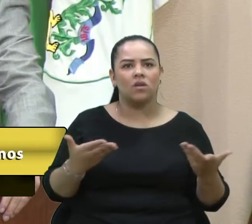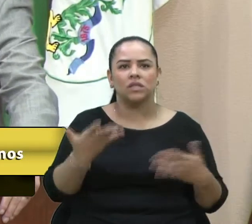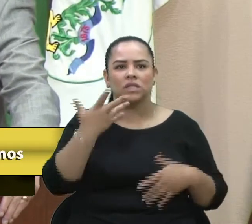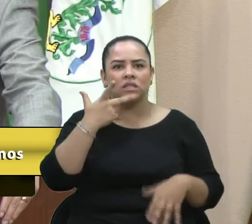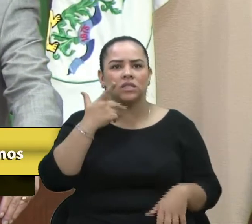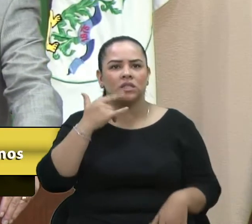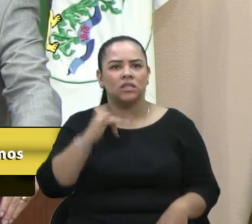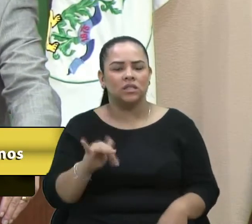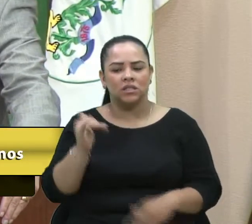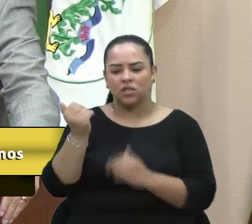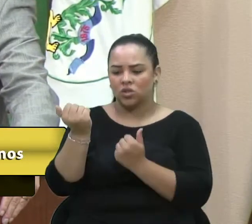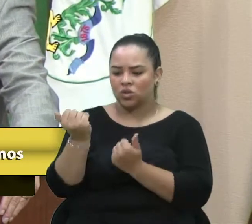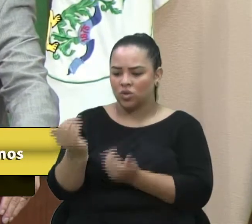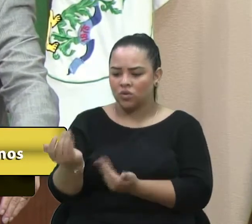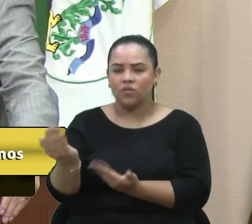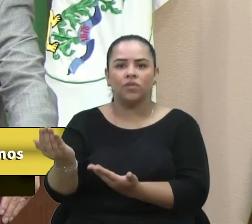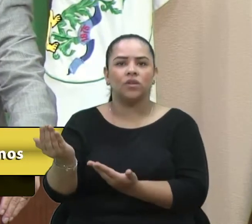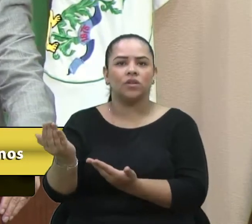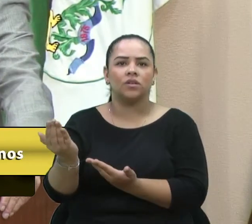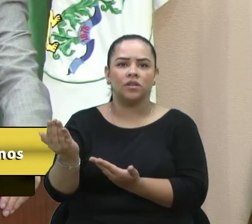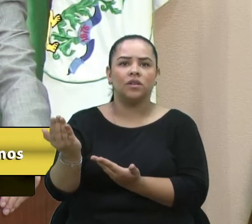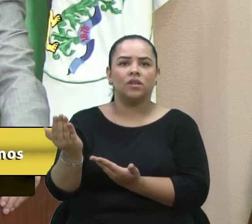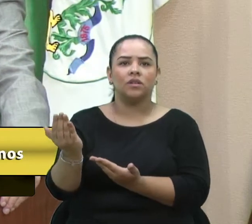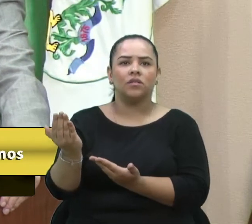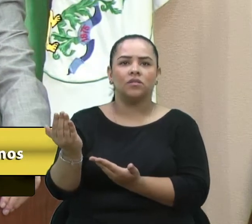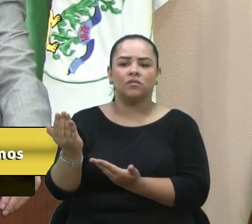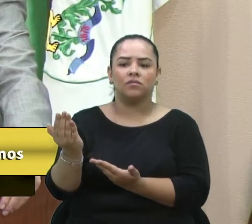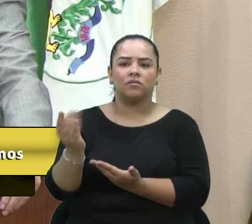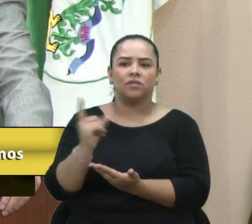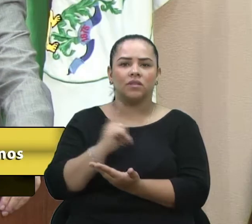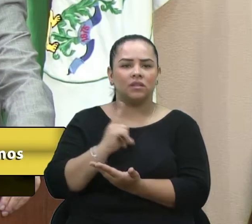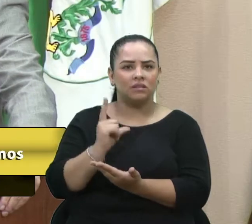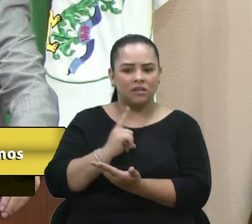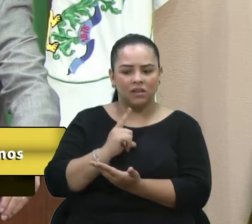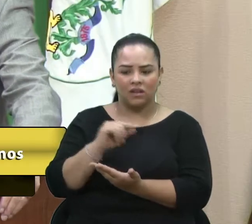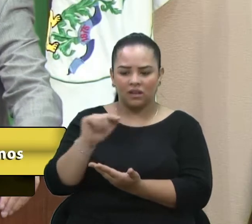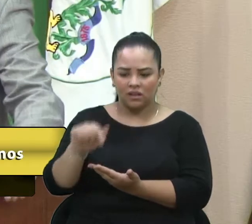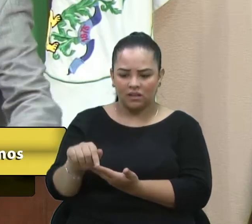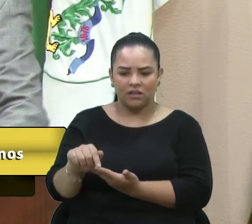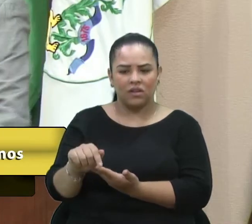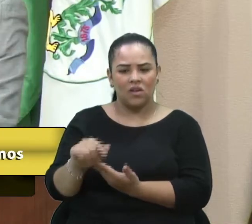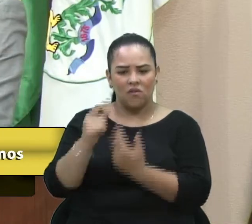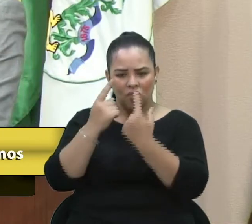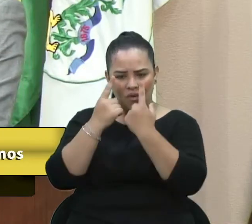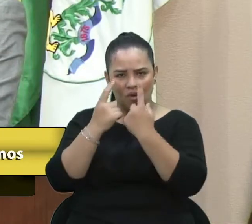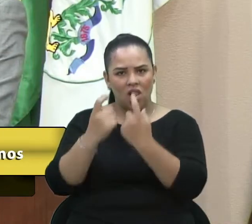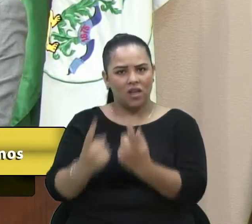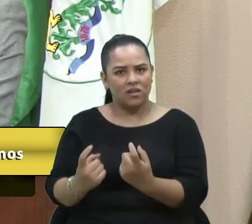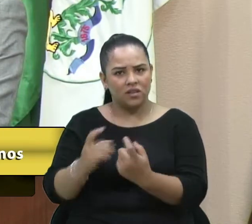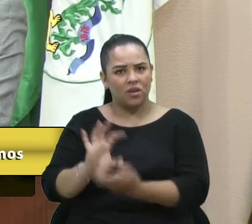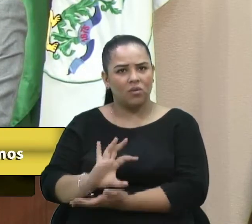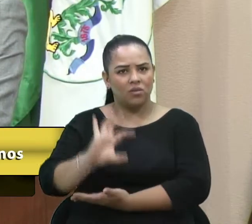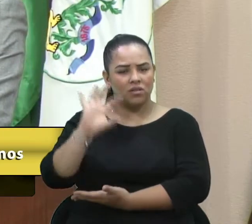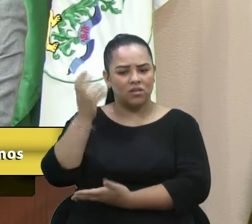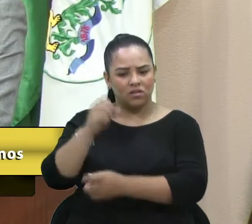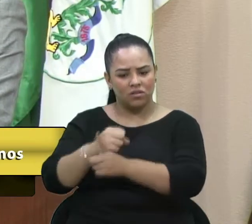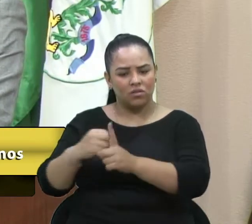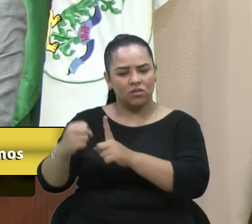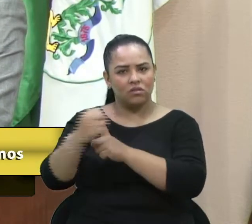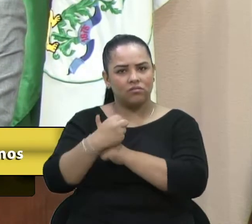crianças e adolescentes serão vítimas de toda a violência que tem acontecido em nossa